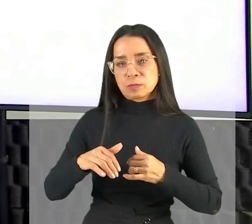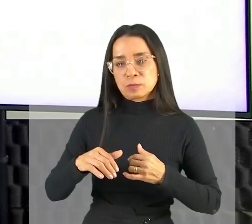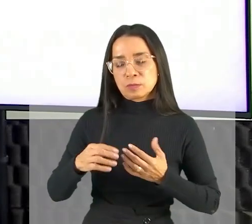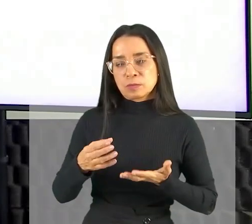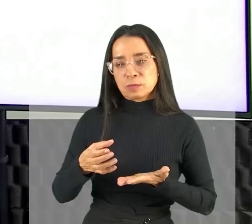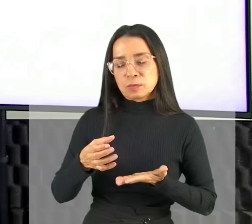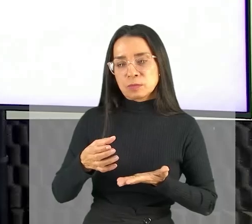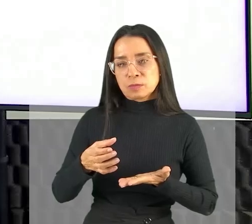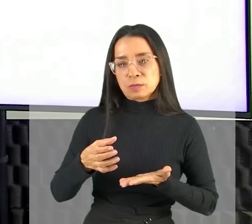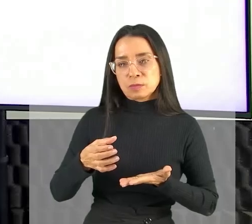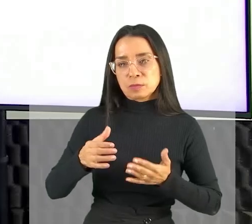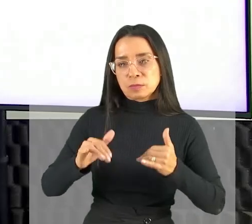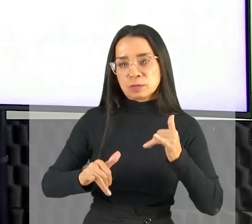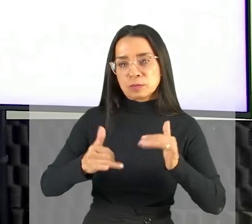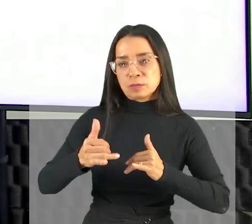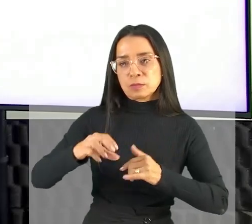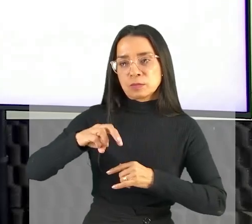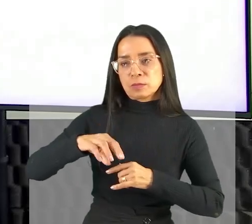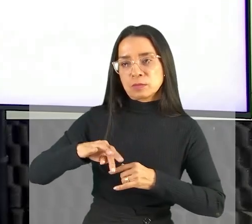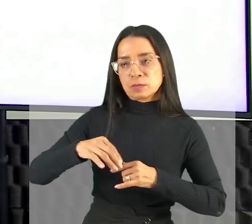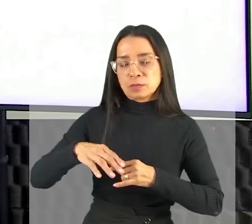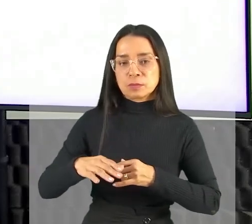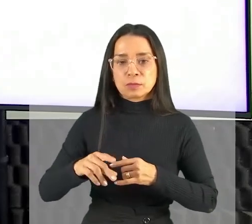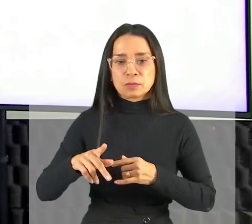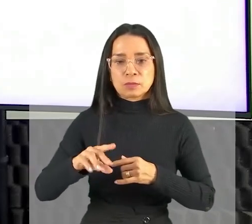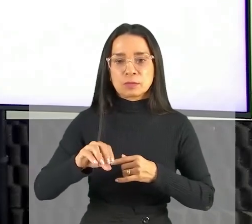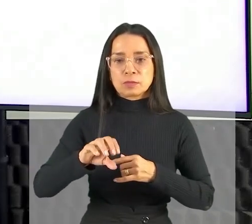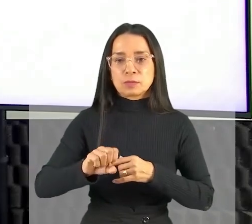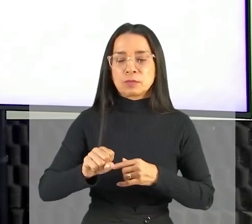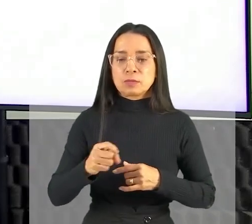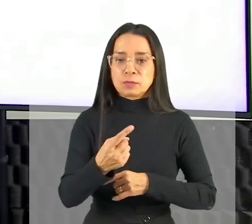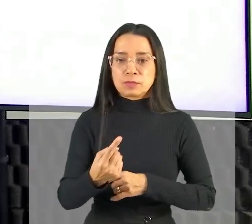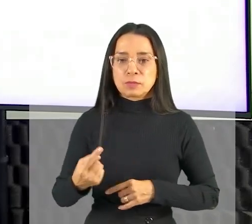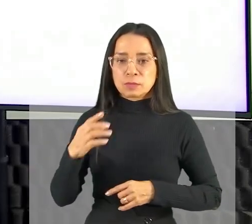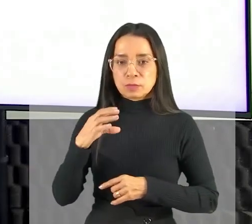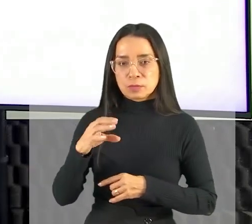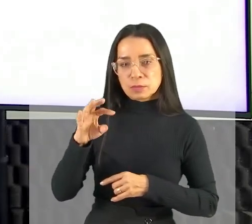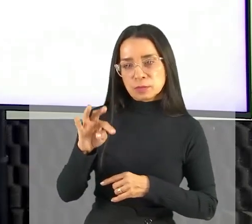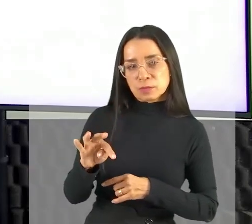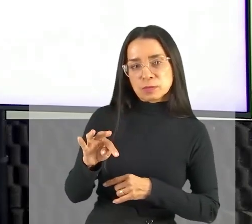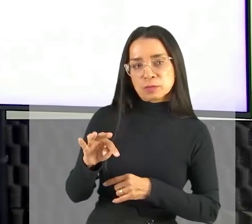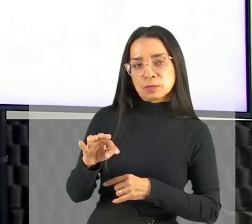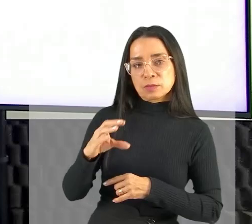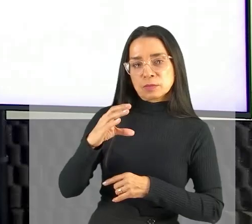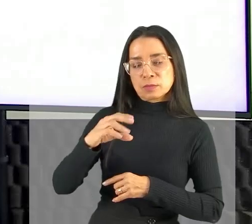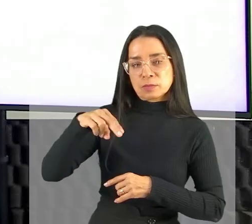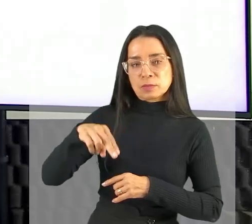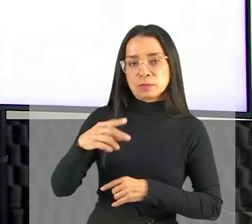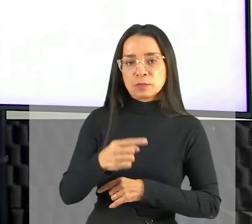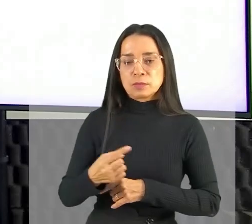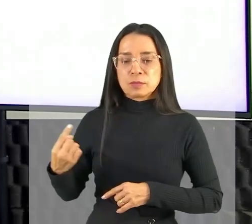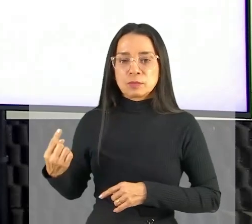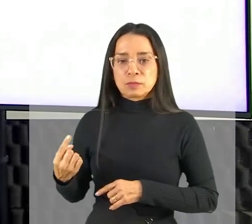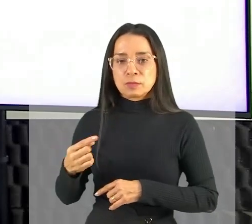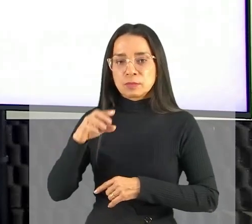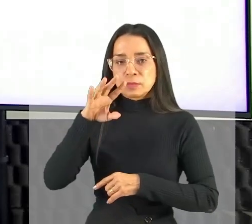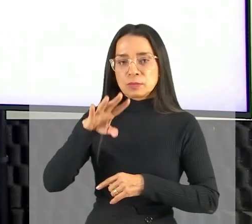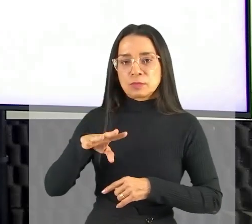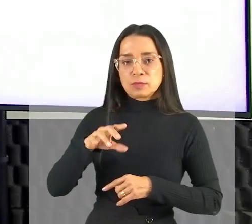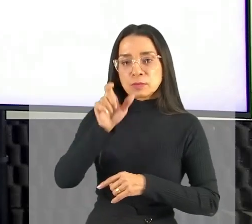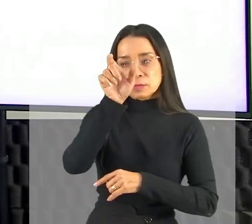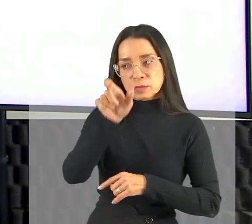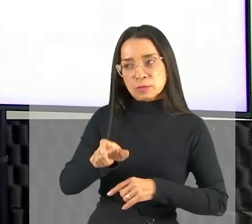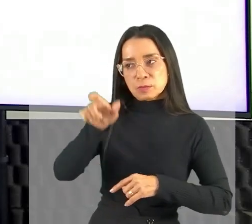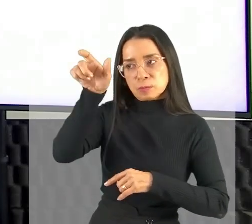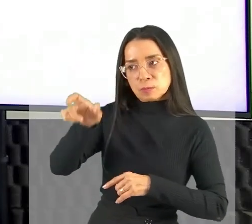Eh controle de células tumorais e e de células normais as colunas 1 2 3 4 e 5